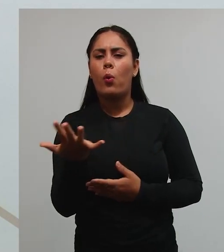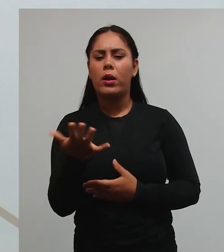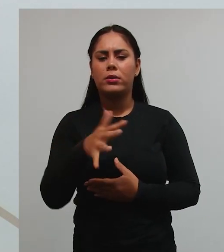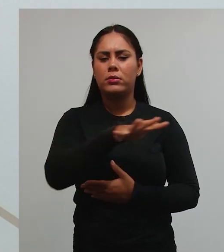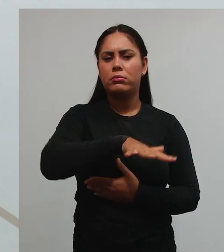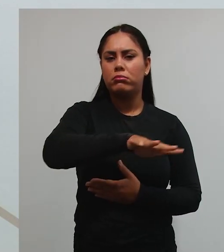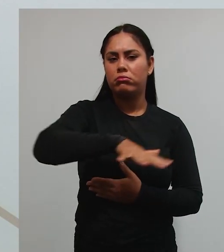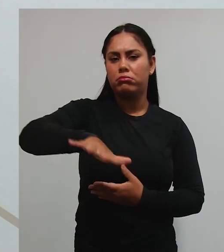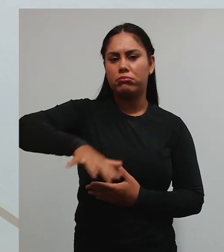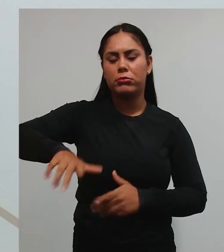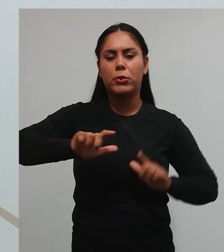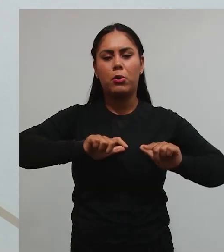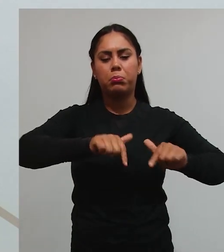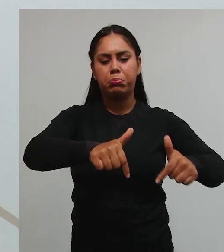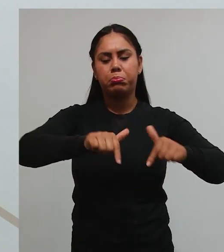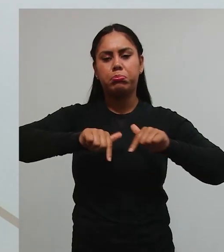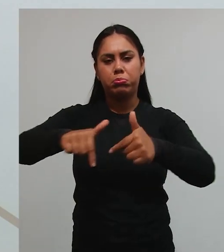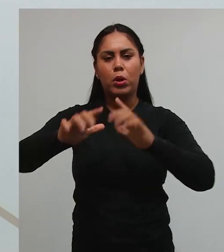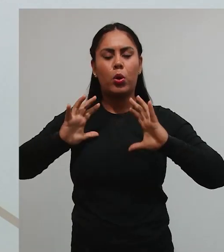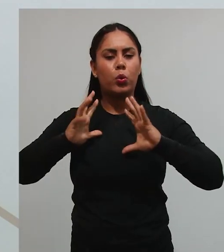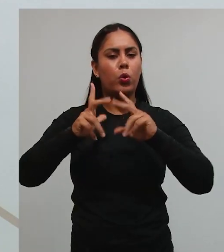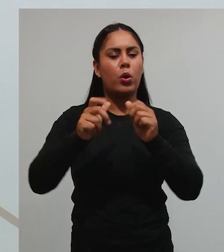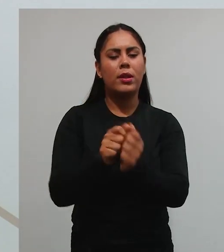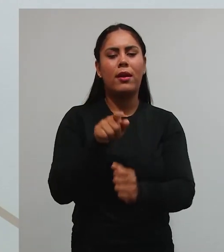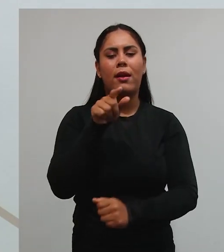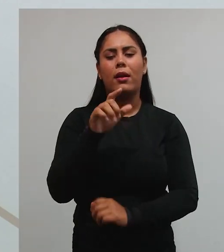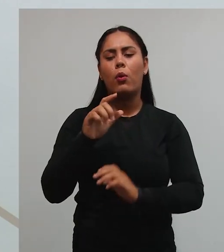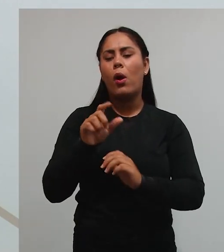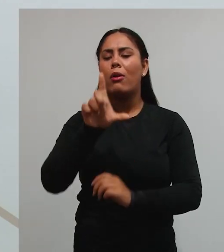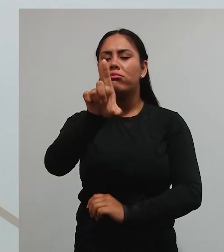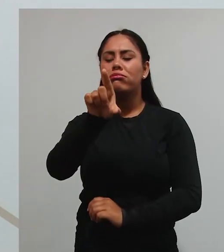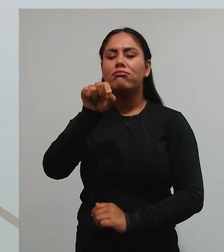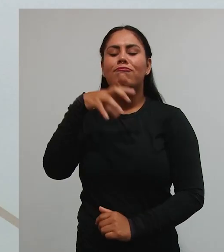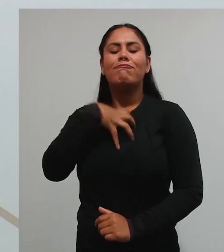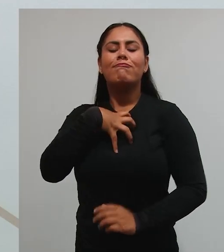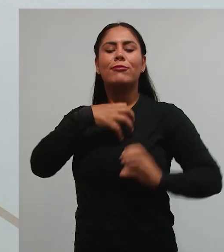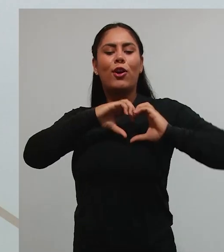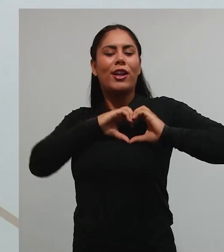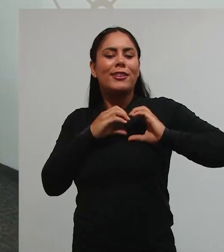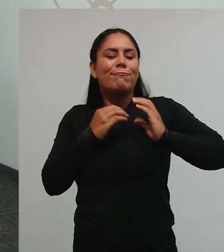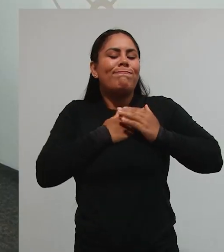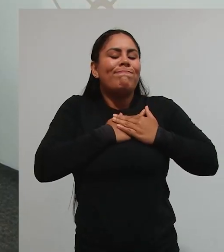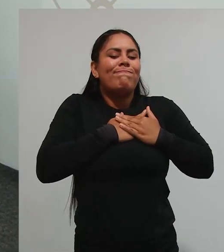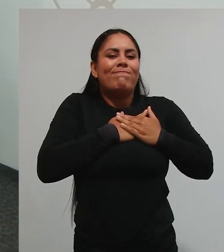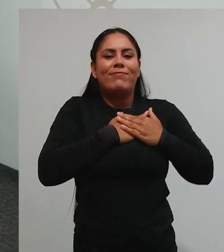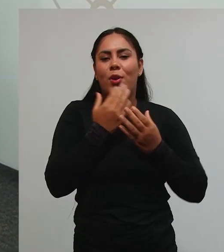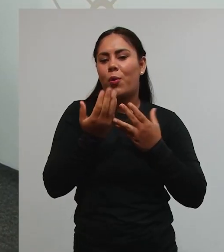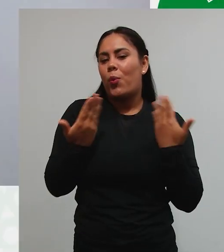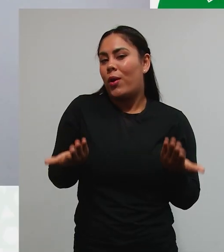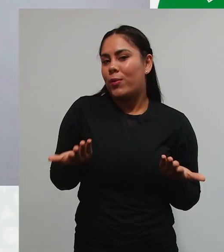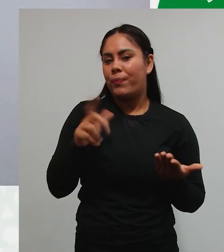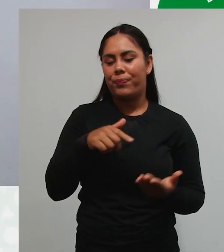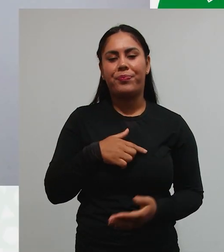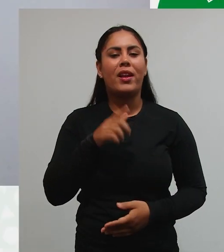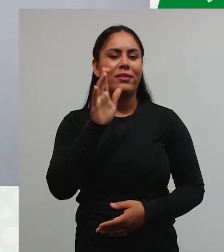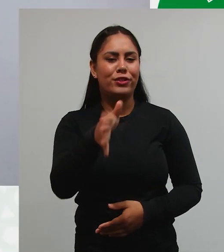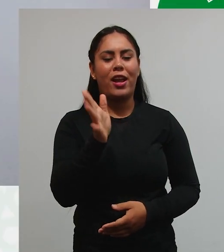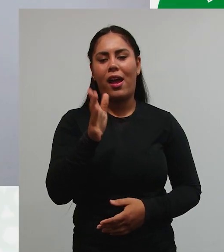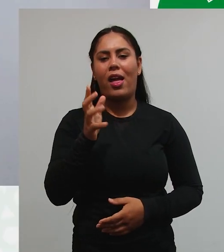Quais foram as experiências que você já teve durante aí a sua jornada enquanto docente? Onde que você já trabalhou?